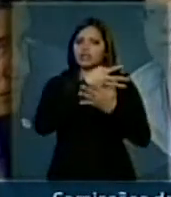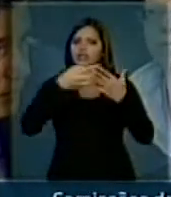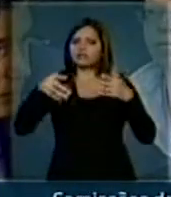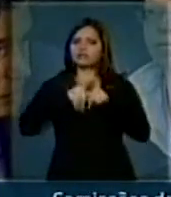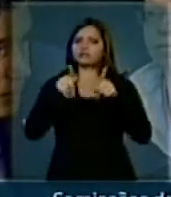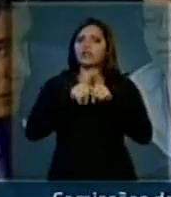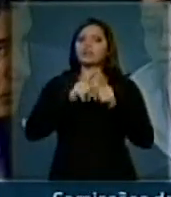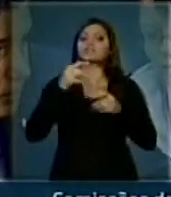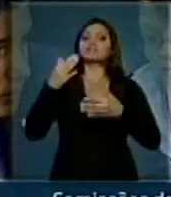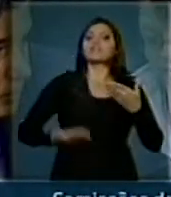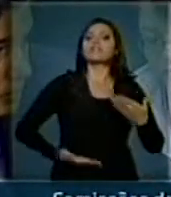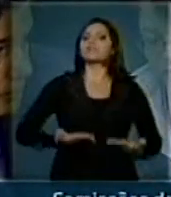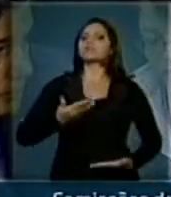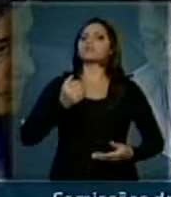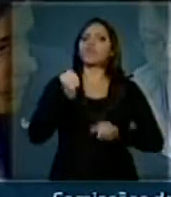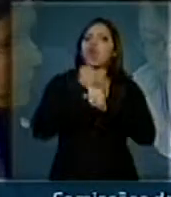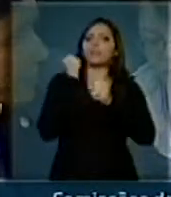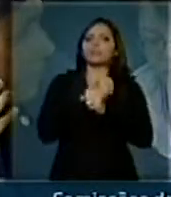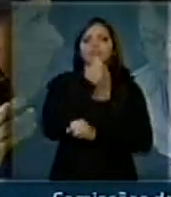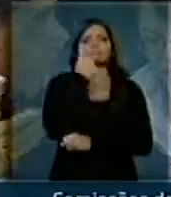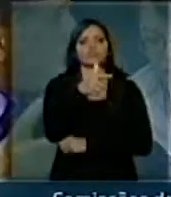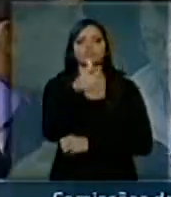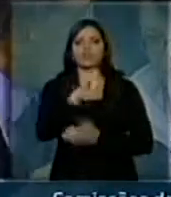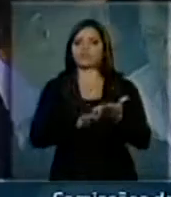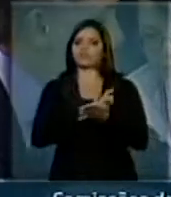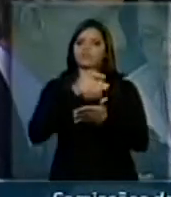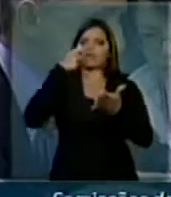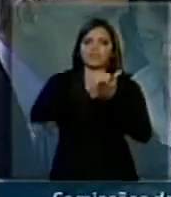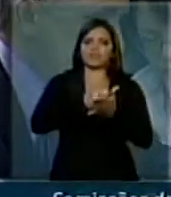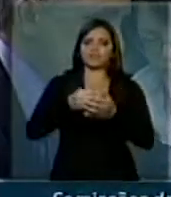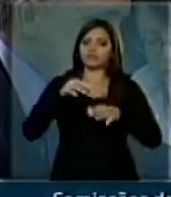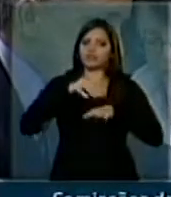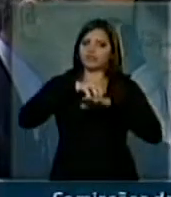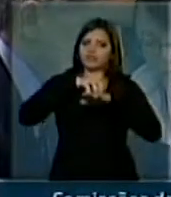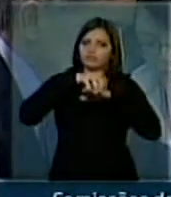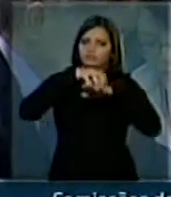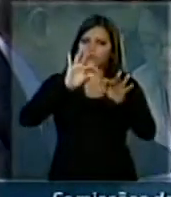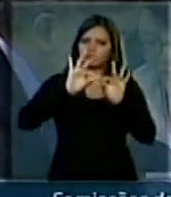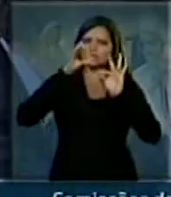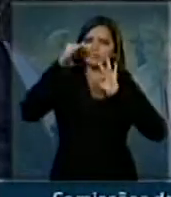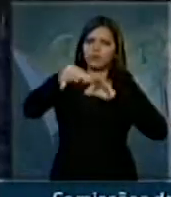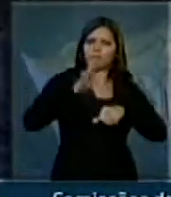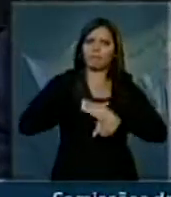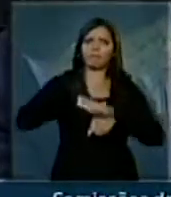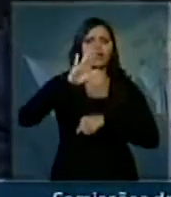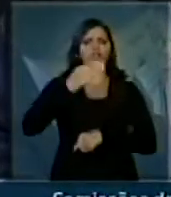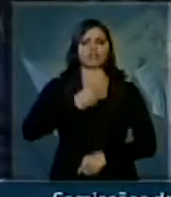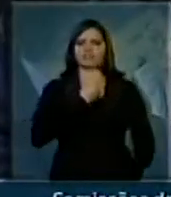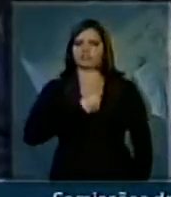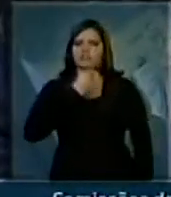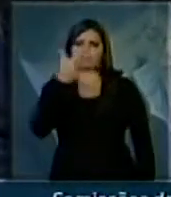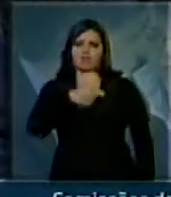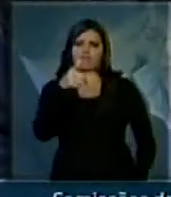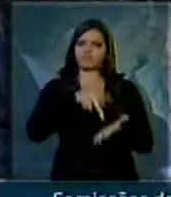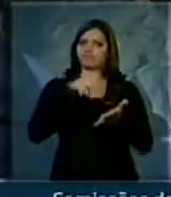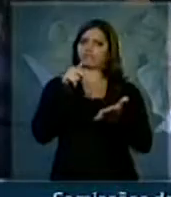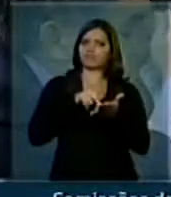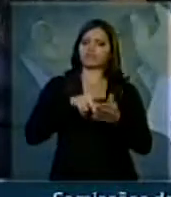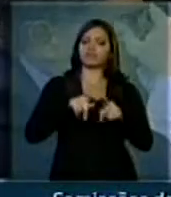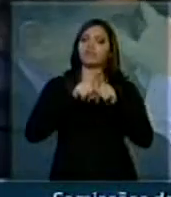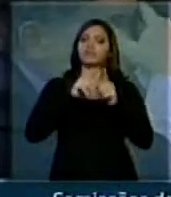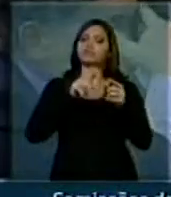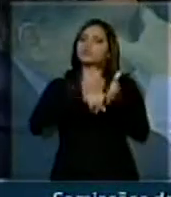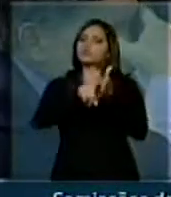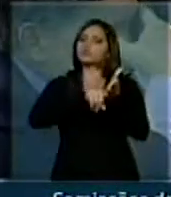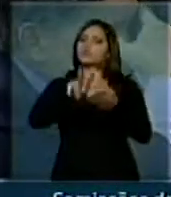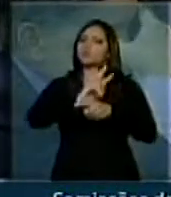não executados, pagamentos por transportes de distâncias maiores que as reais e, acima de tudo isso, uma